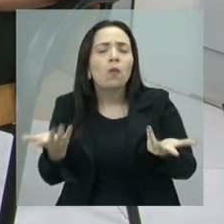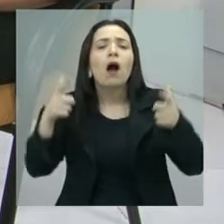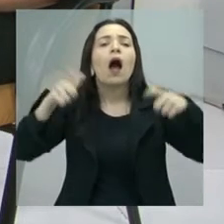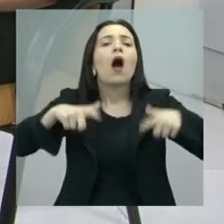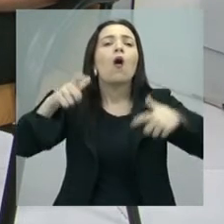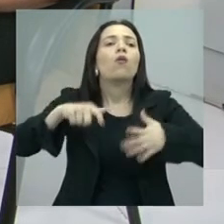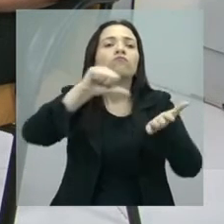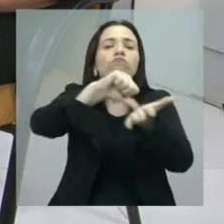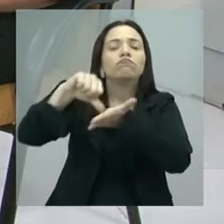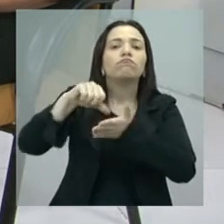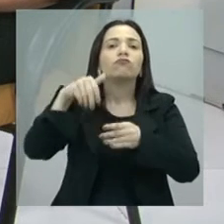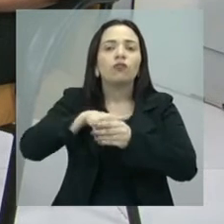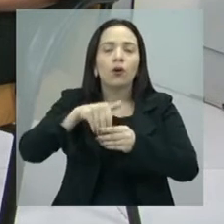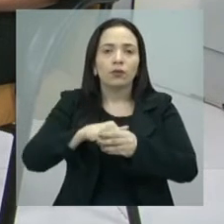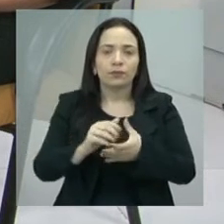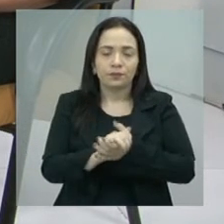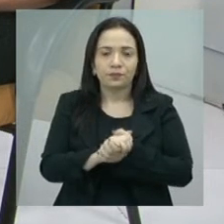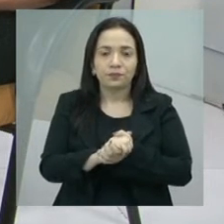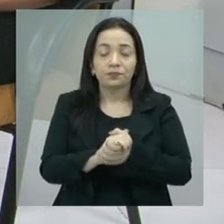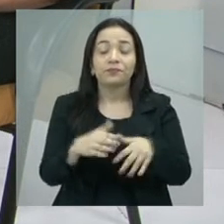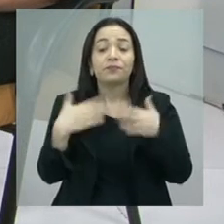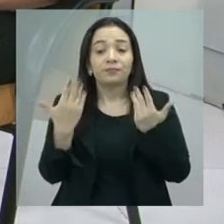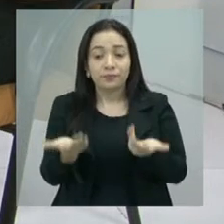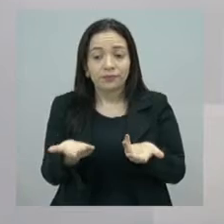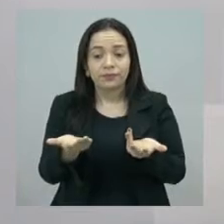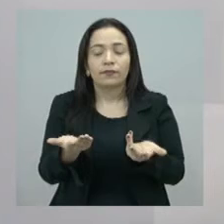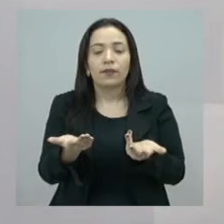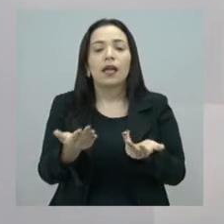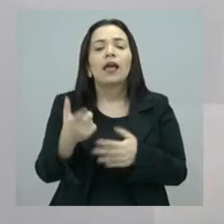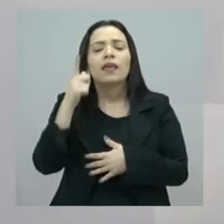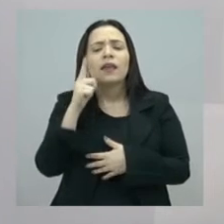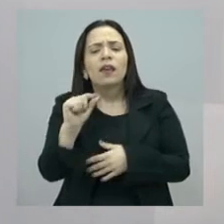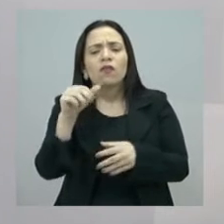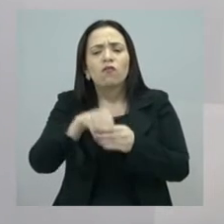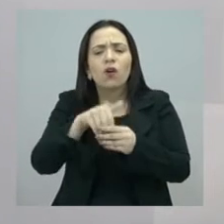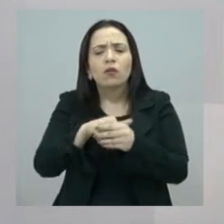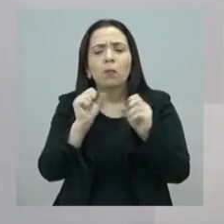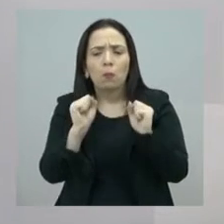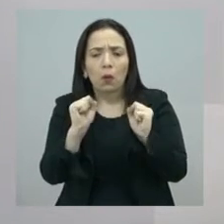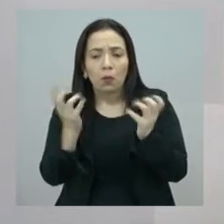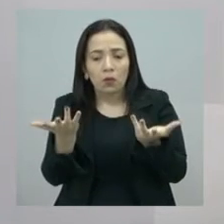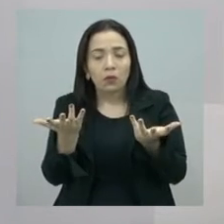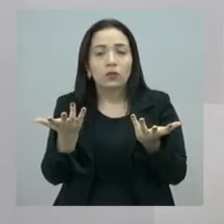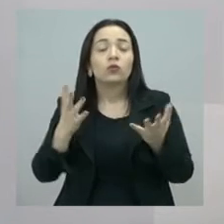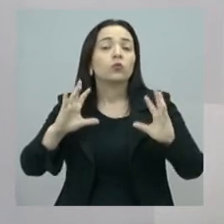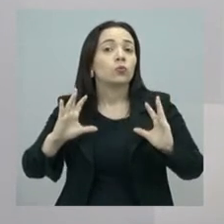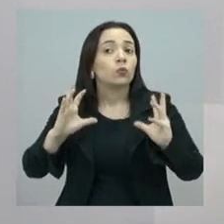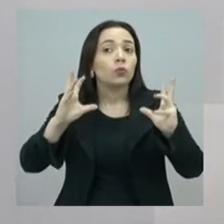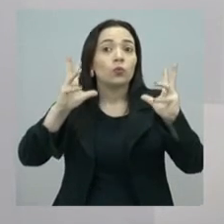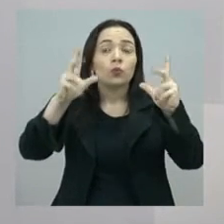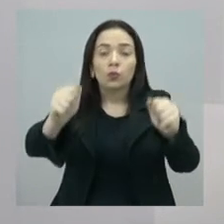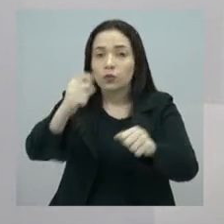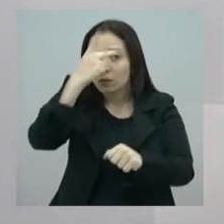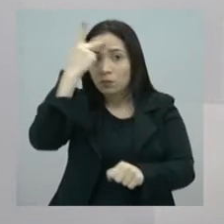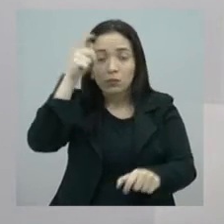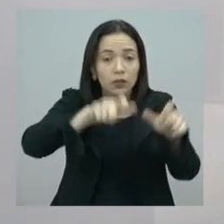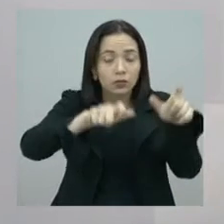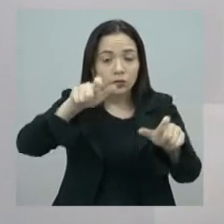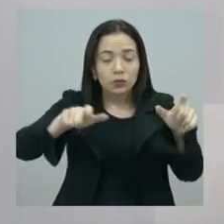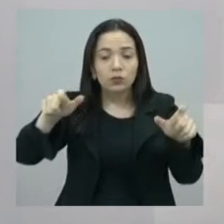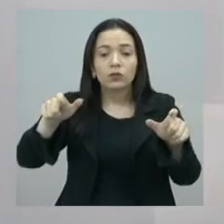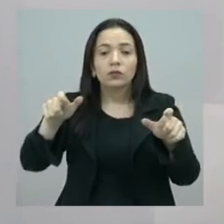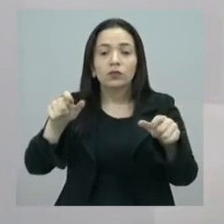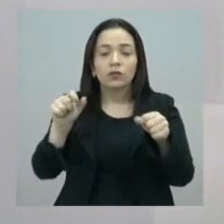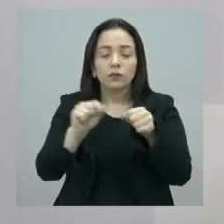esses locais? Tá. Então, quem pode votar? Todas as pessoas que